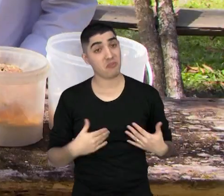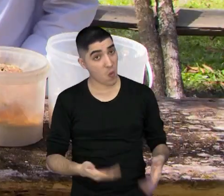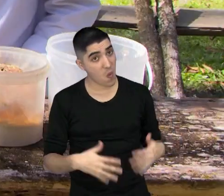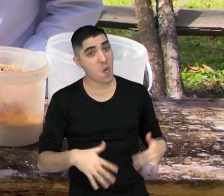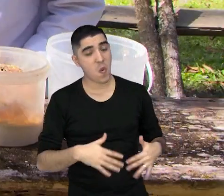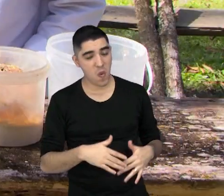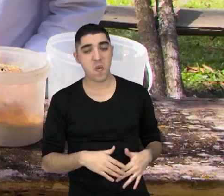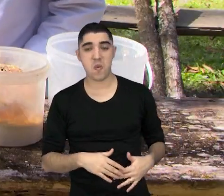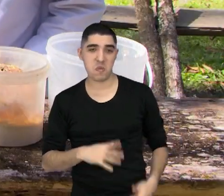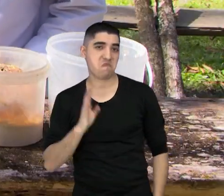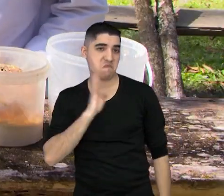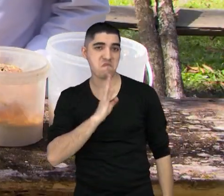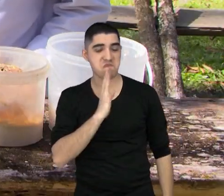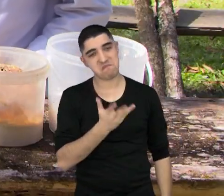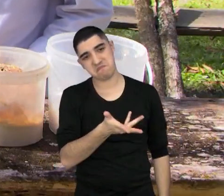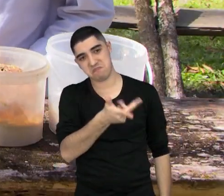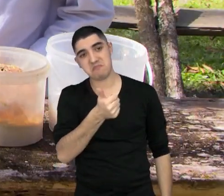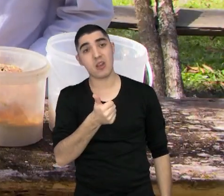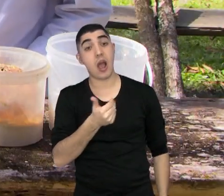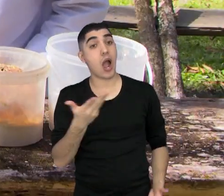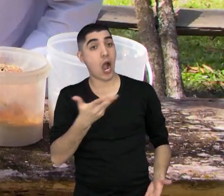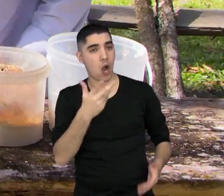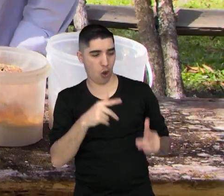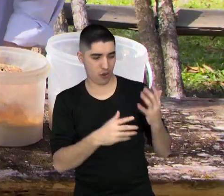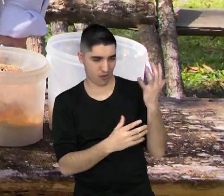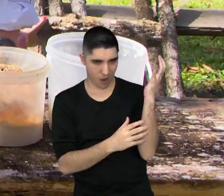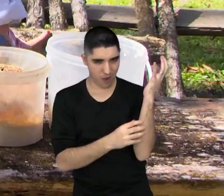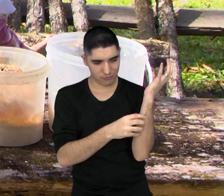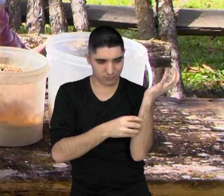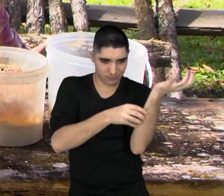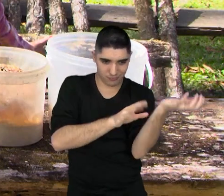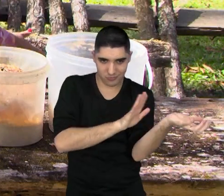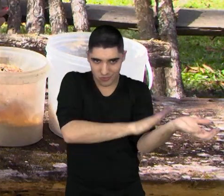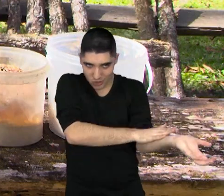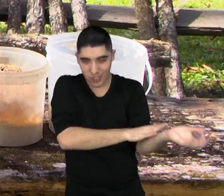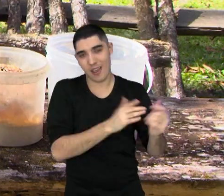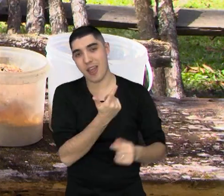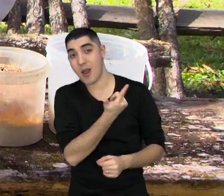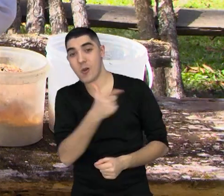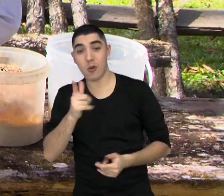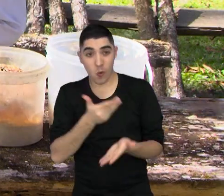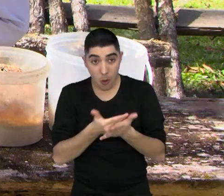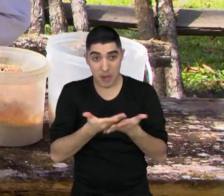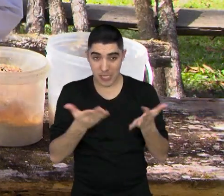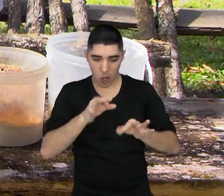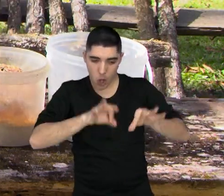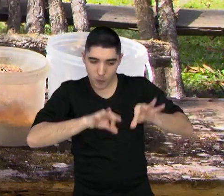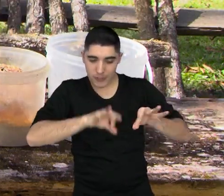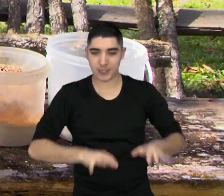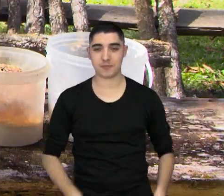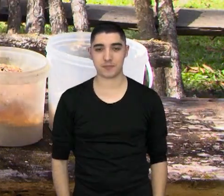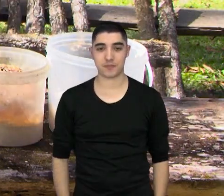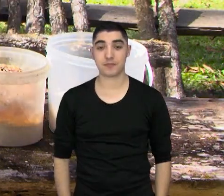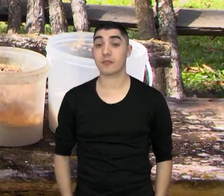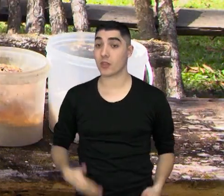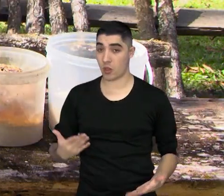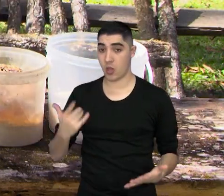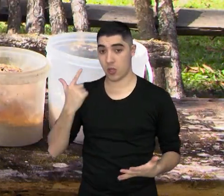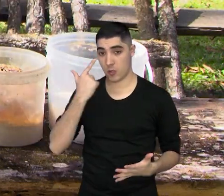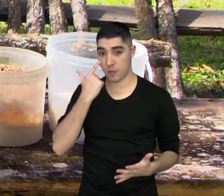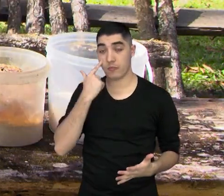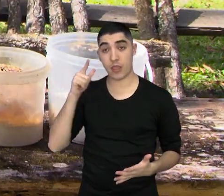konogi. lá. Konogi. Pronto, vamos colocar nossa tora de konogi aqui. E aí vamos começar o processo. Tá, isso